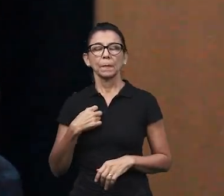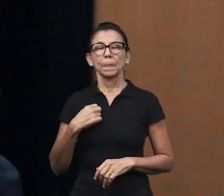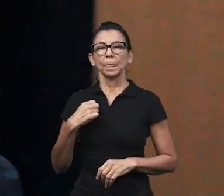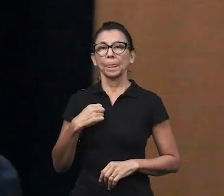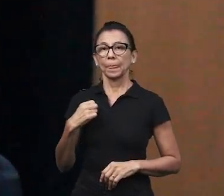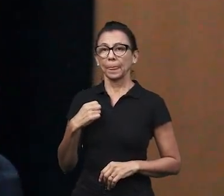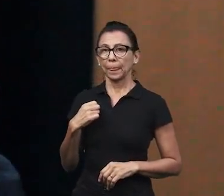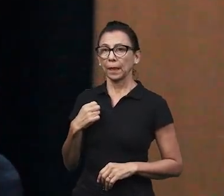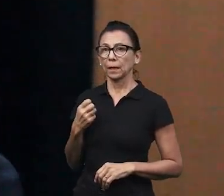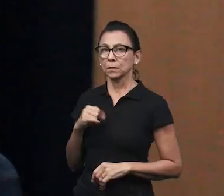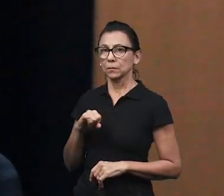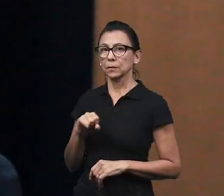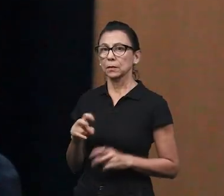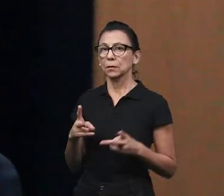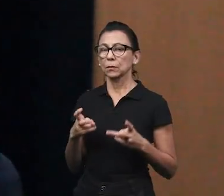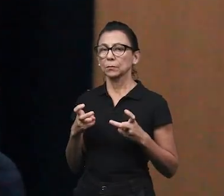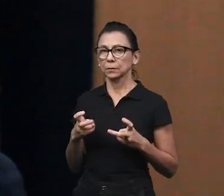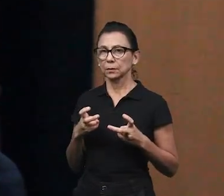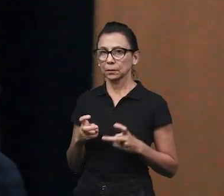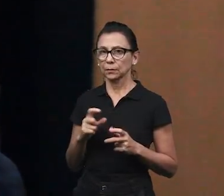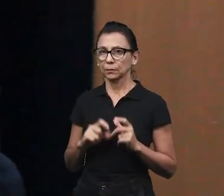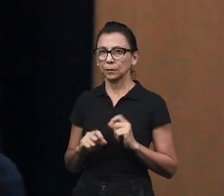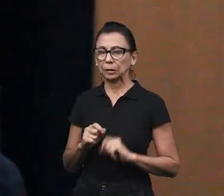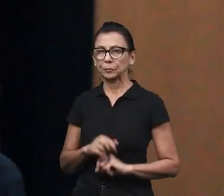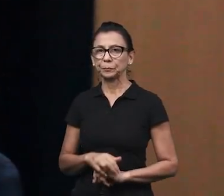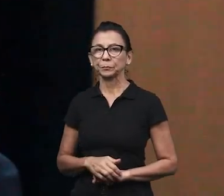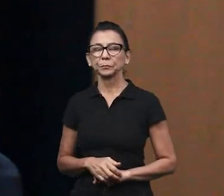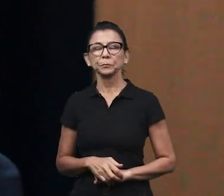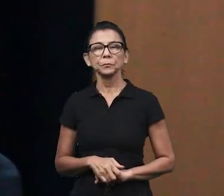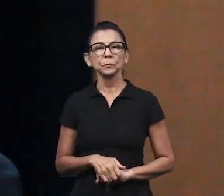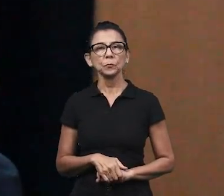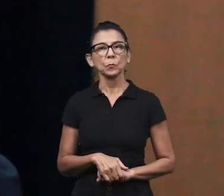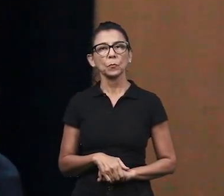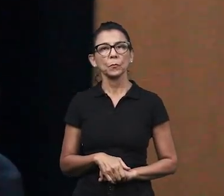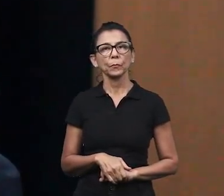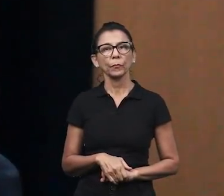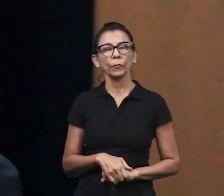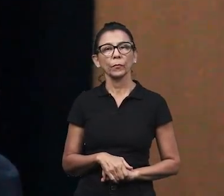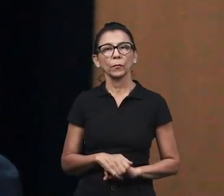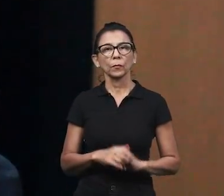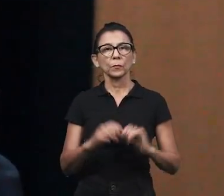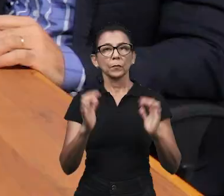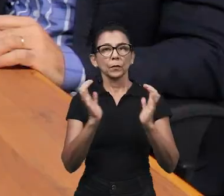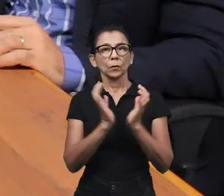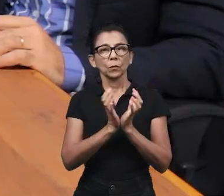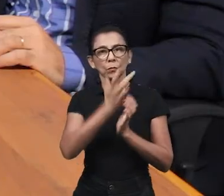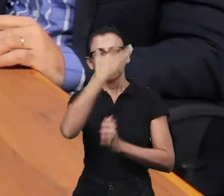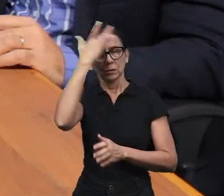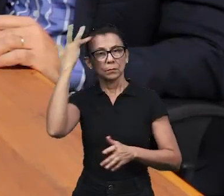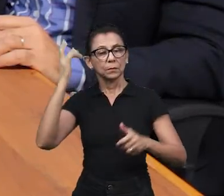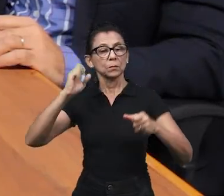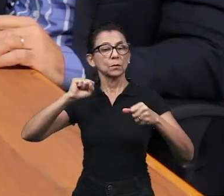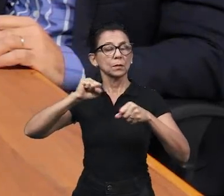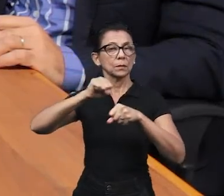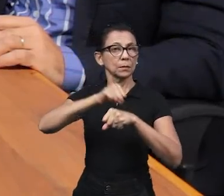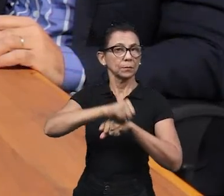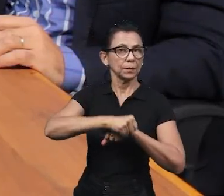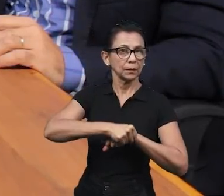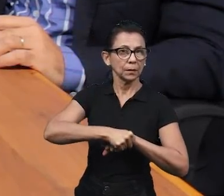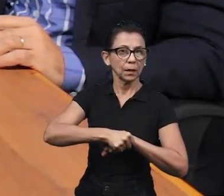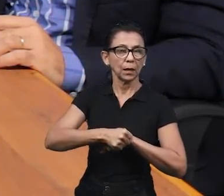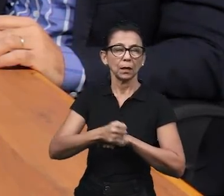voluntários, né? Se você observar, para uma quantidade de seminaristas que nós temos aqui,